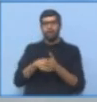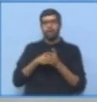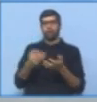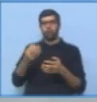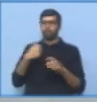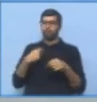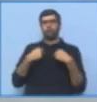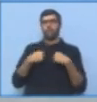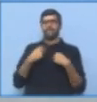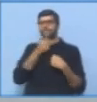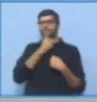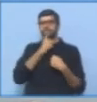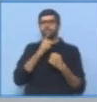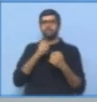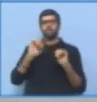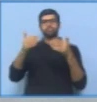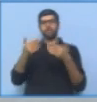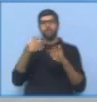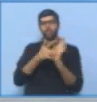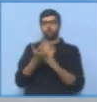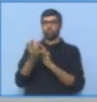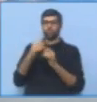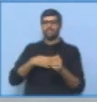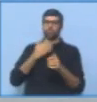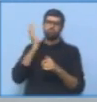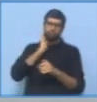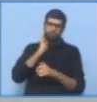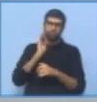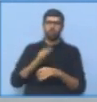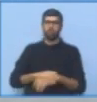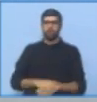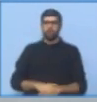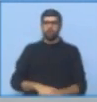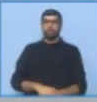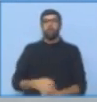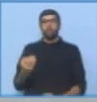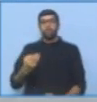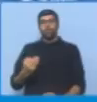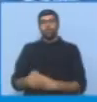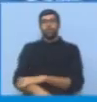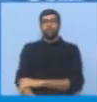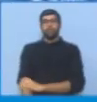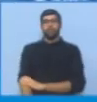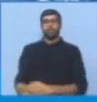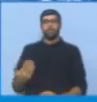iniciativa e Jesus, pronto, vê-se forçado a isso, quase. Pois, mas